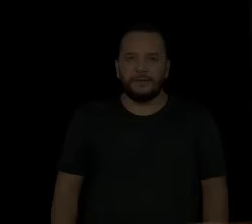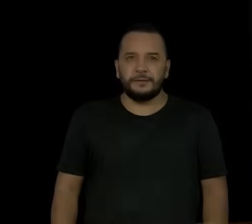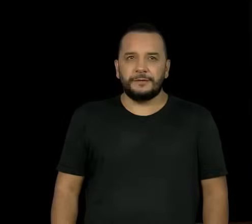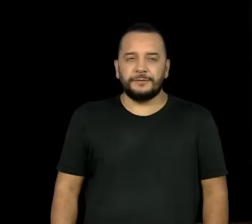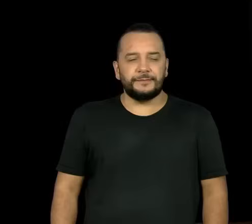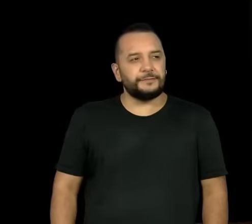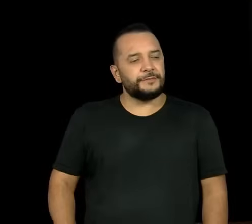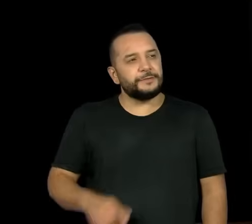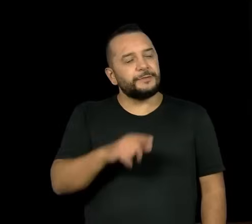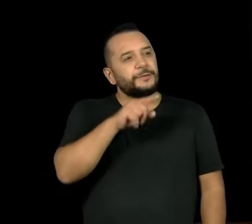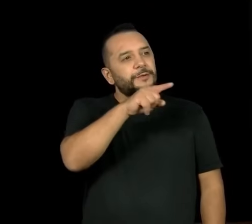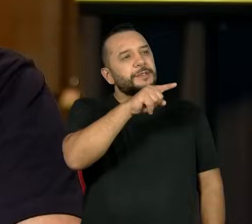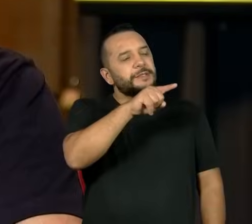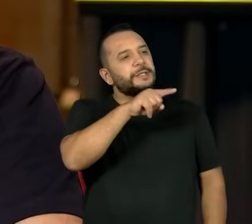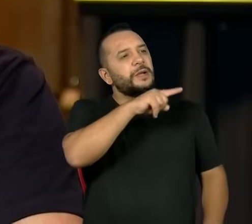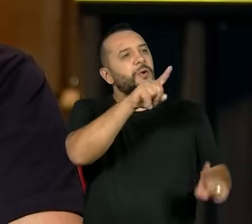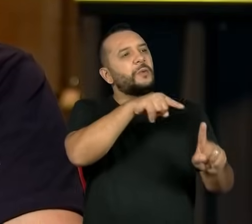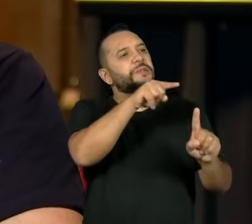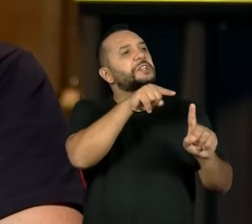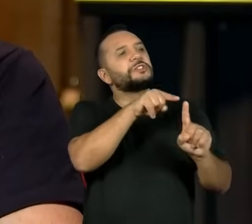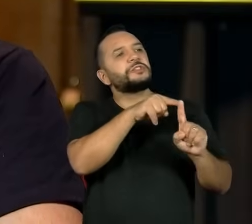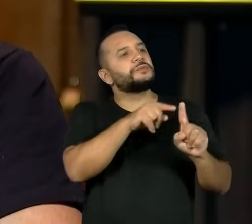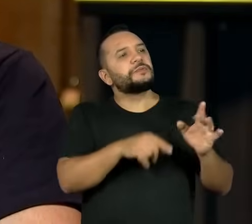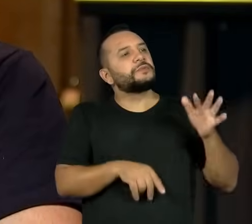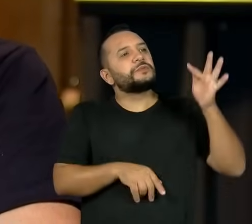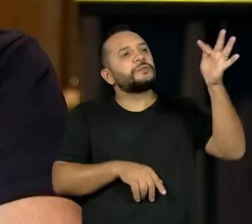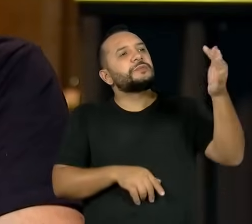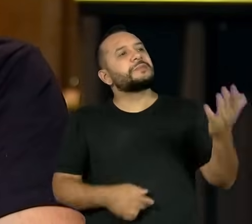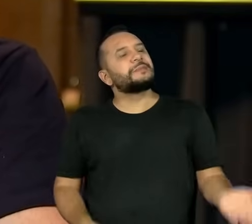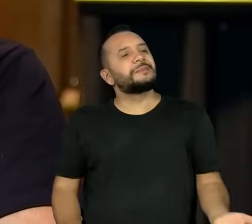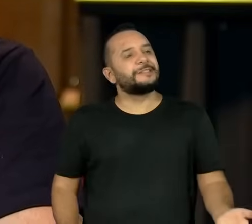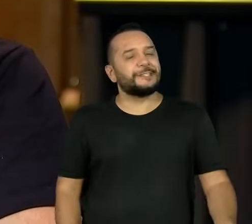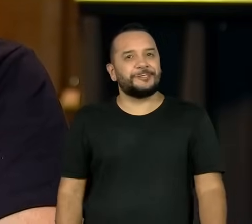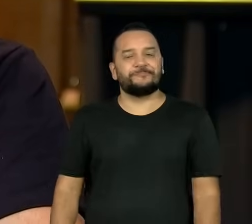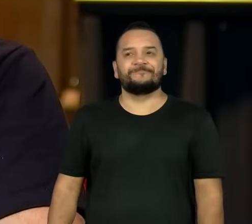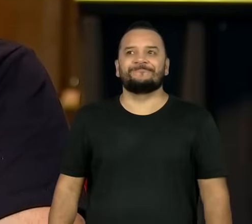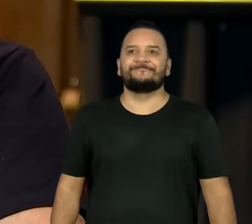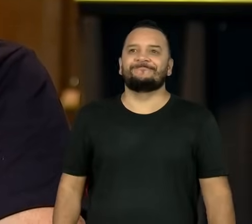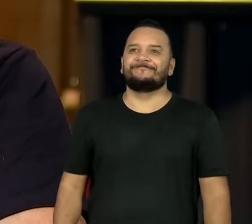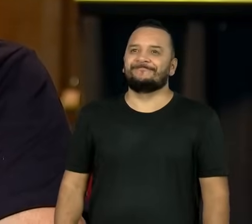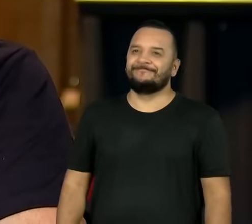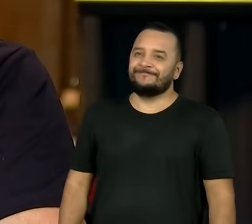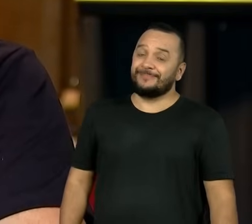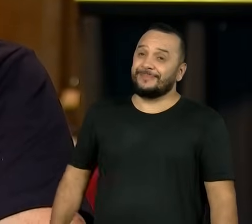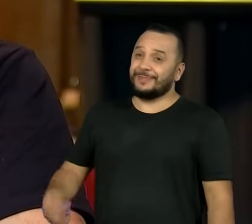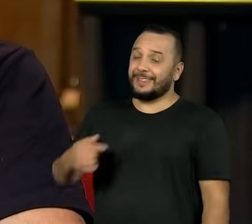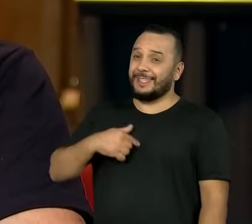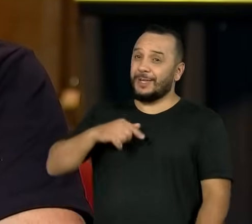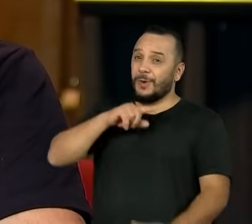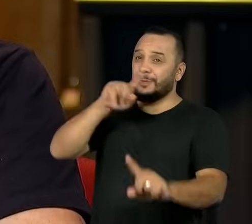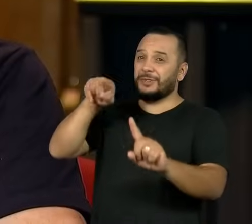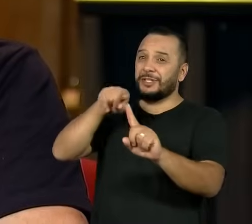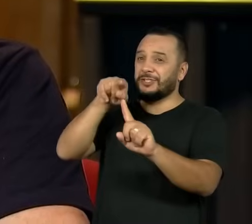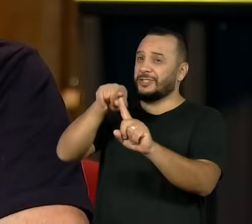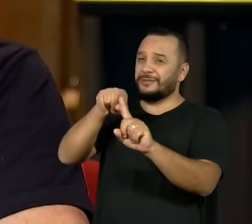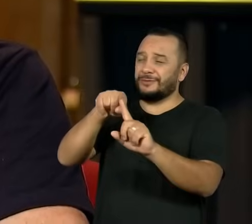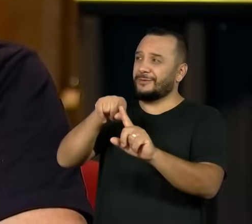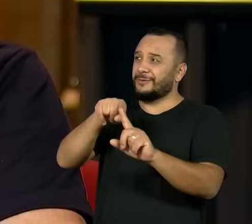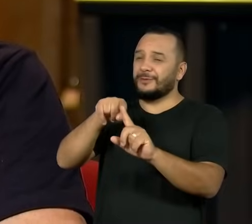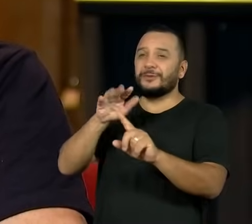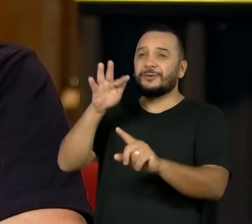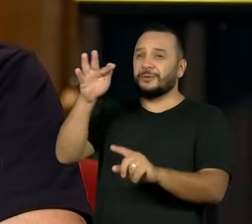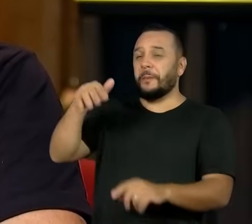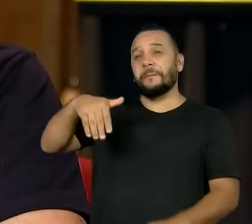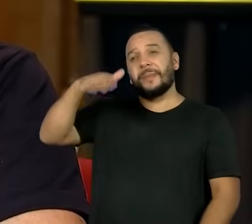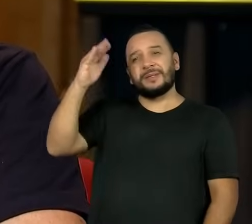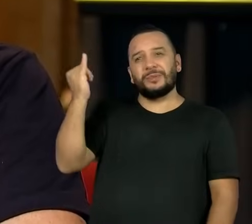Onde você quer chegar? Taz, eu diria que onde eu quero chegar não é o mais importante.